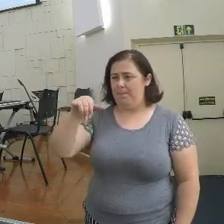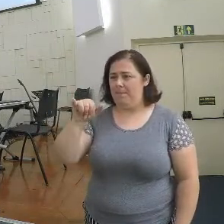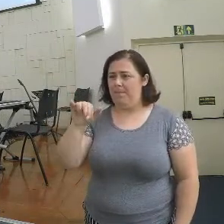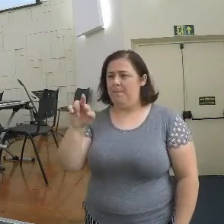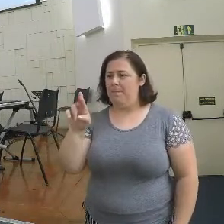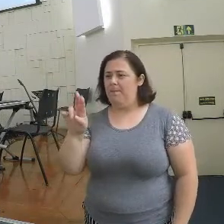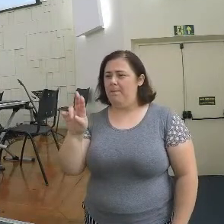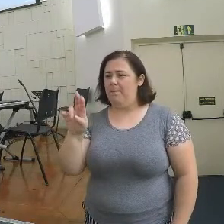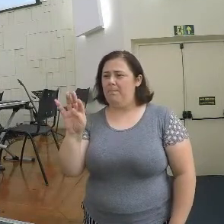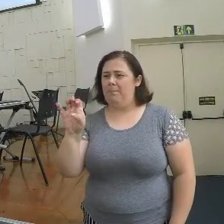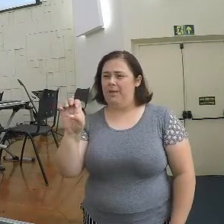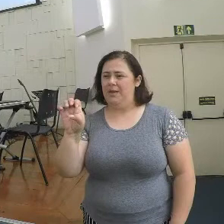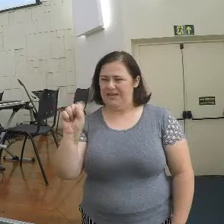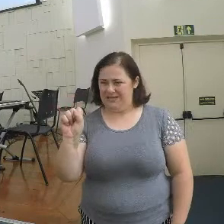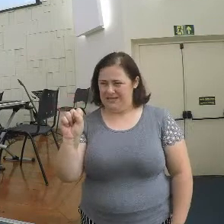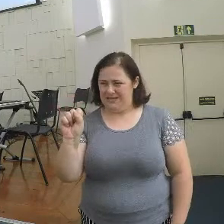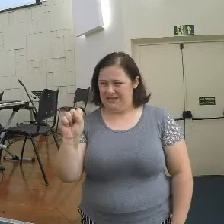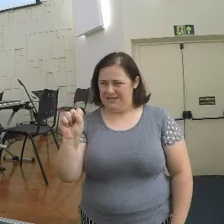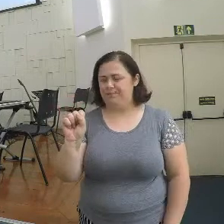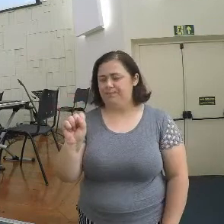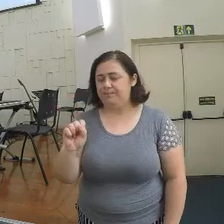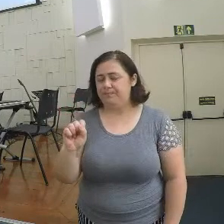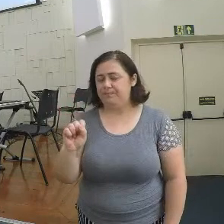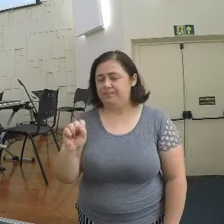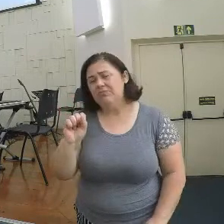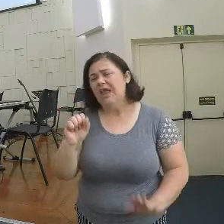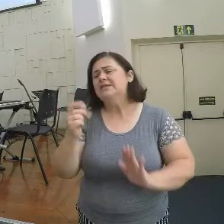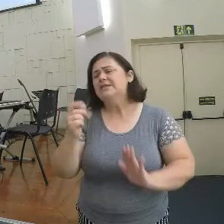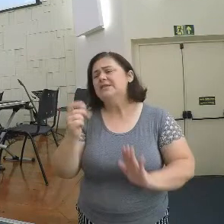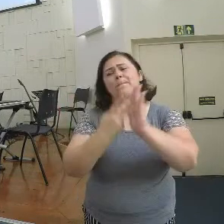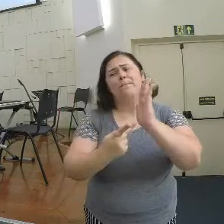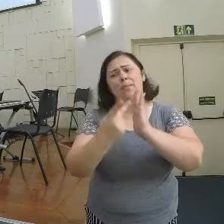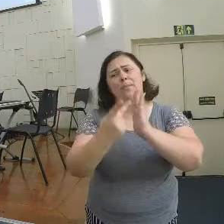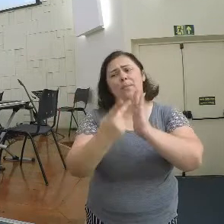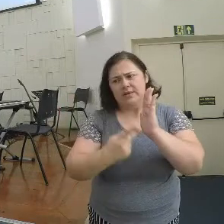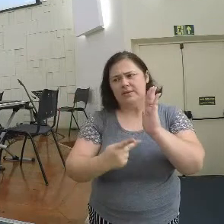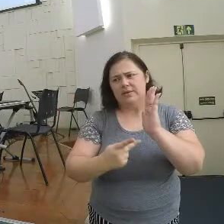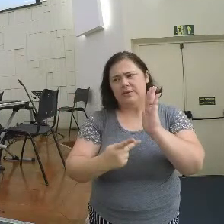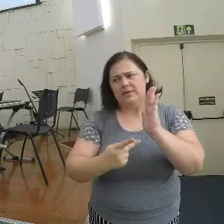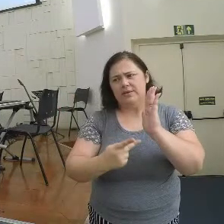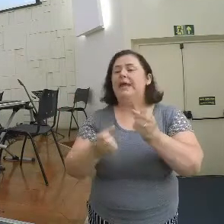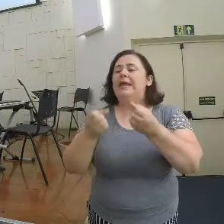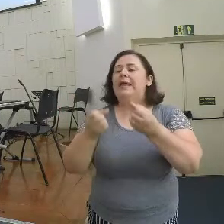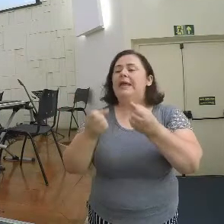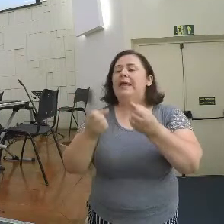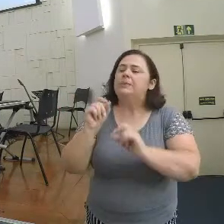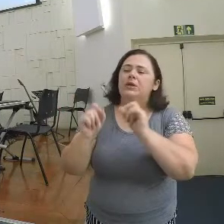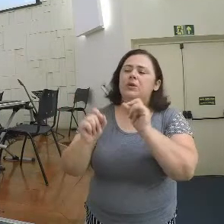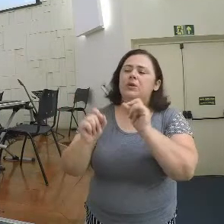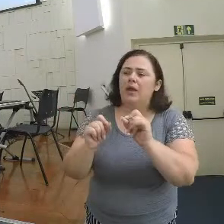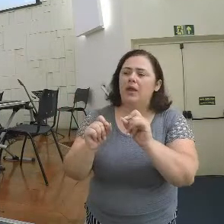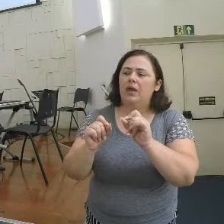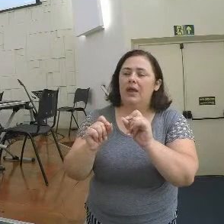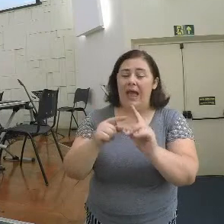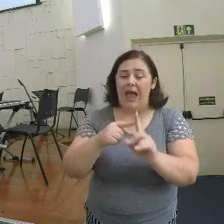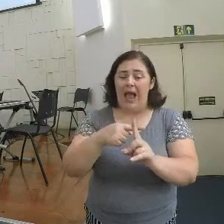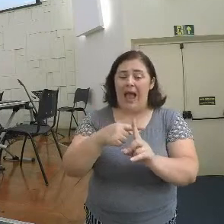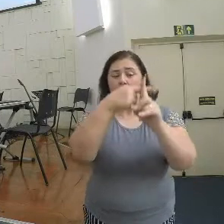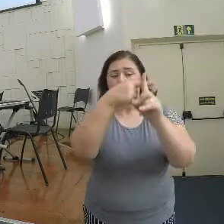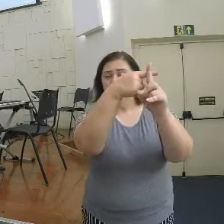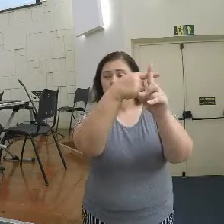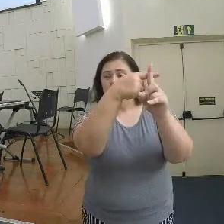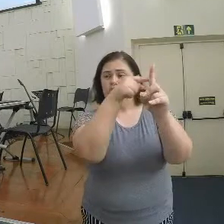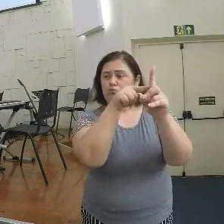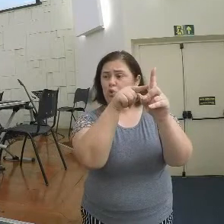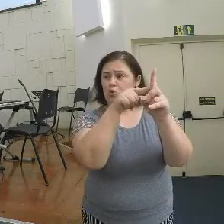claro que ela não desejou que Jesus deixasse a cruz. Mas na poesia ela está dizendo: o lugar não é teu não, Senhor. O